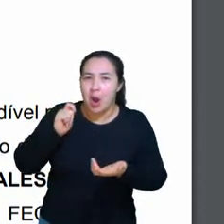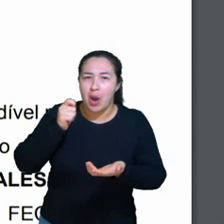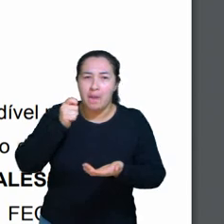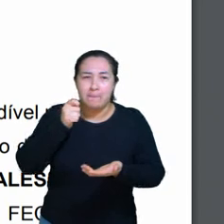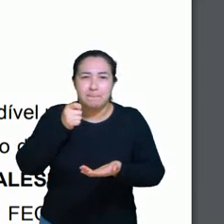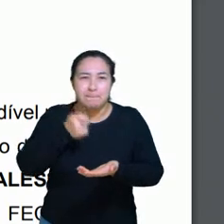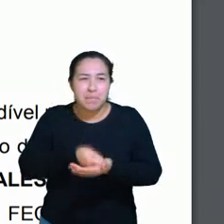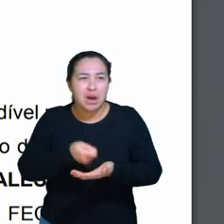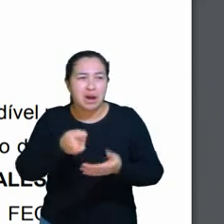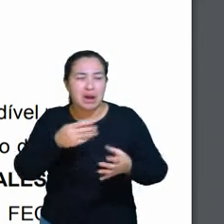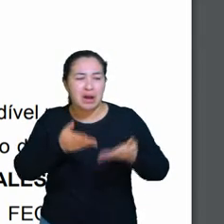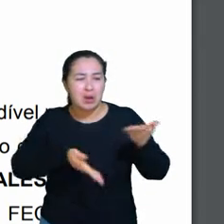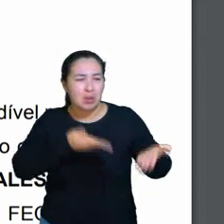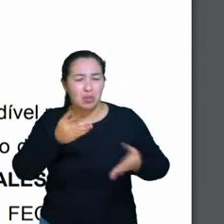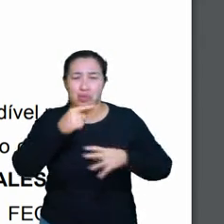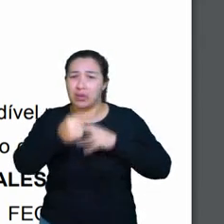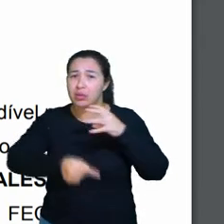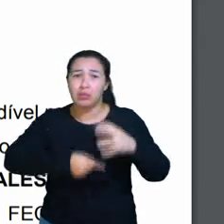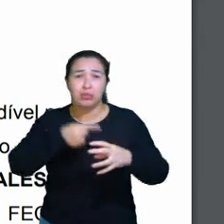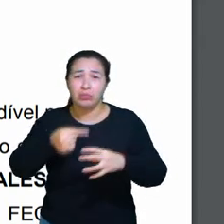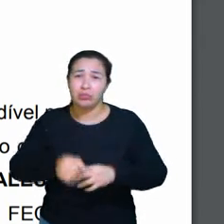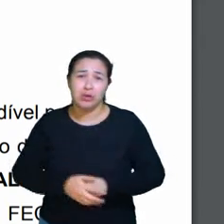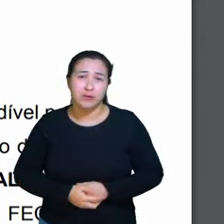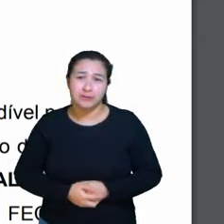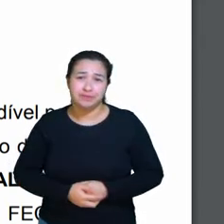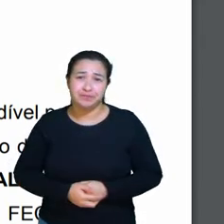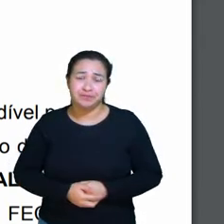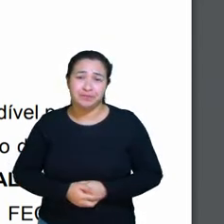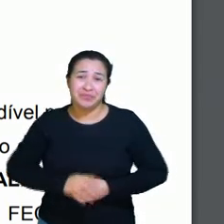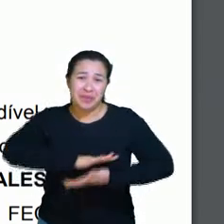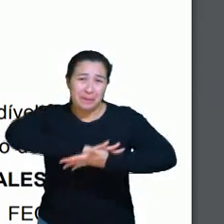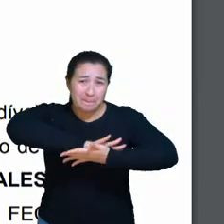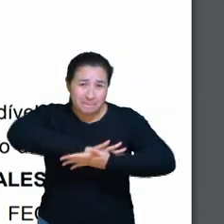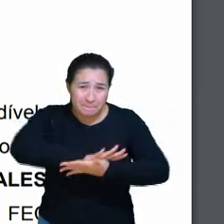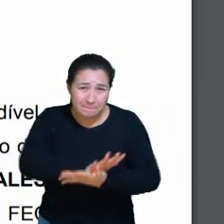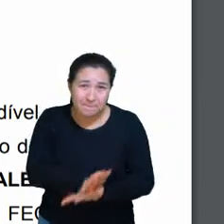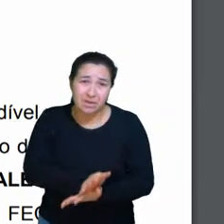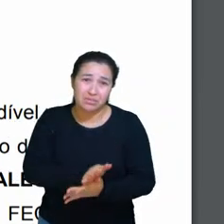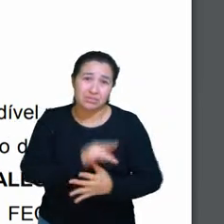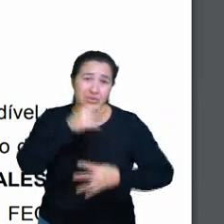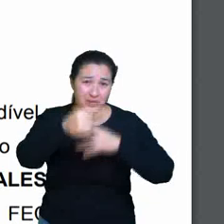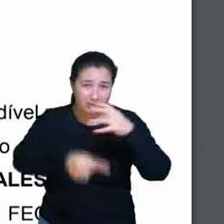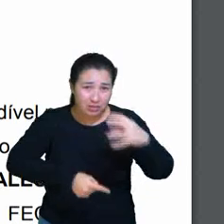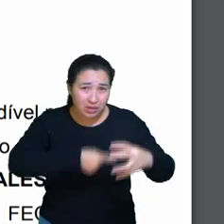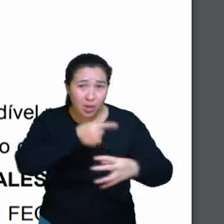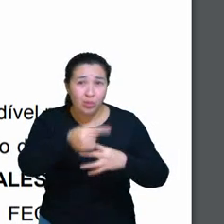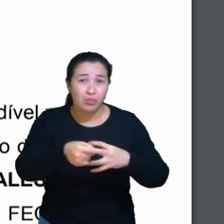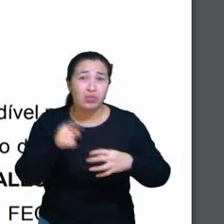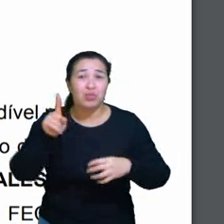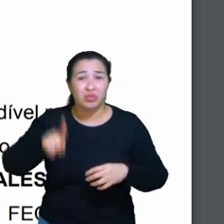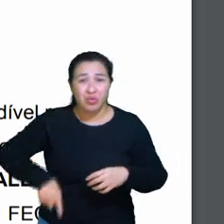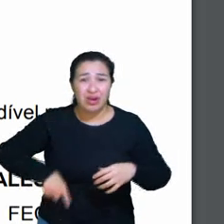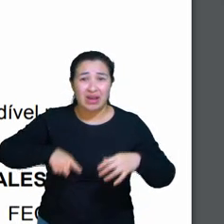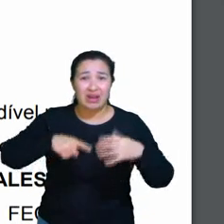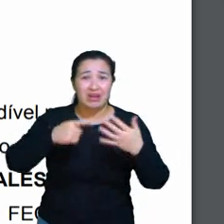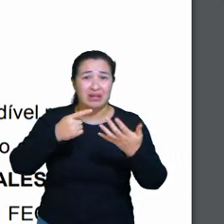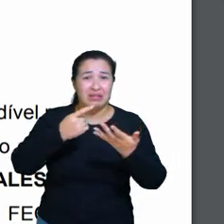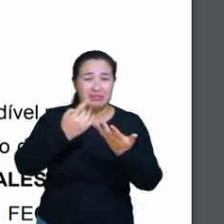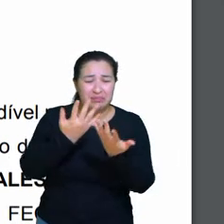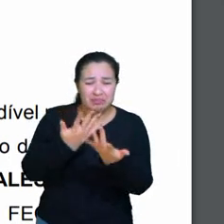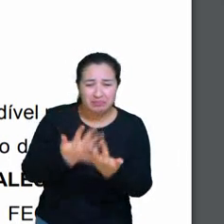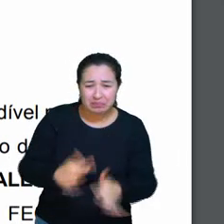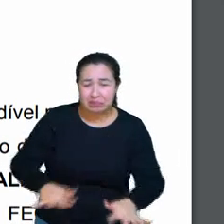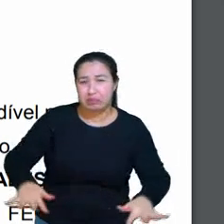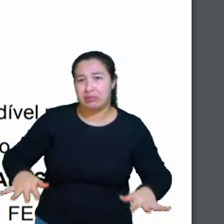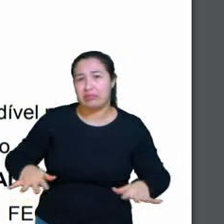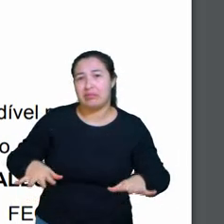planeta uma das formas de maltratar cruelmente o planeta é dilacerar a formação humana